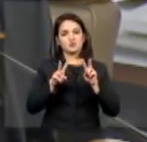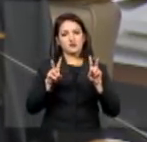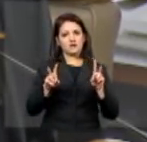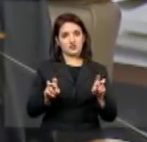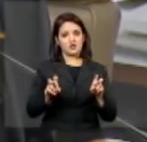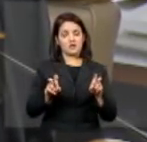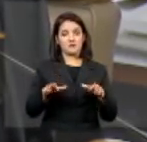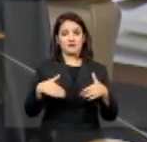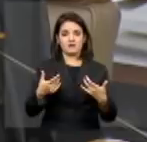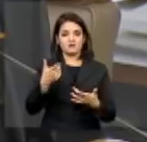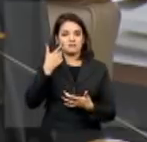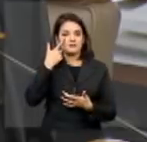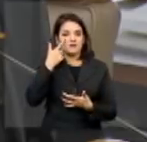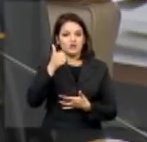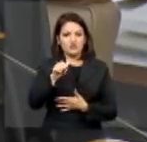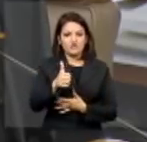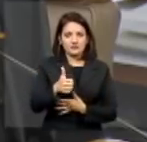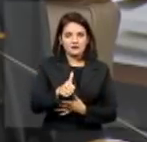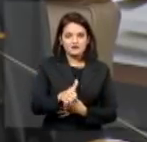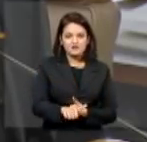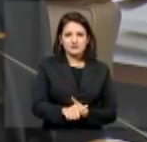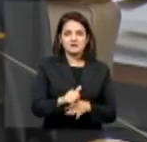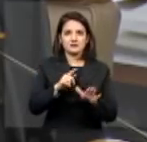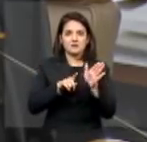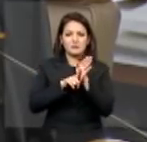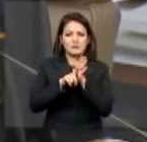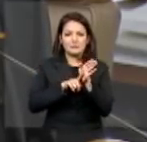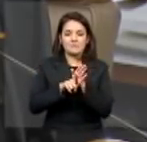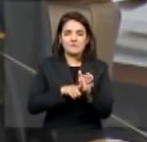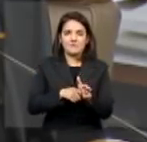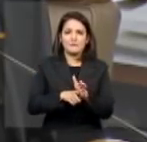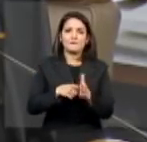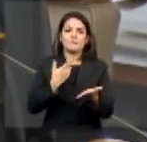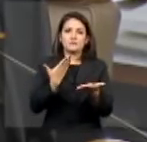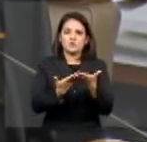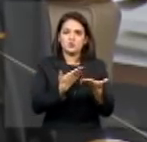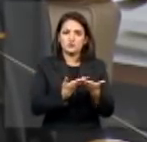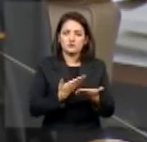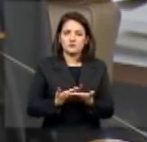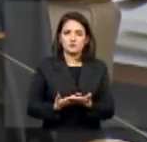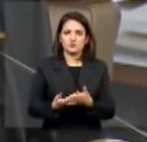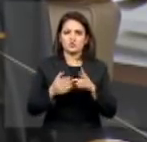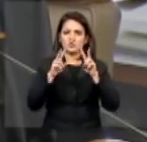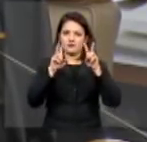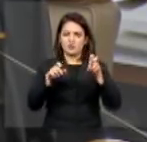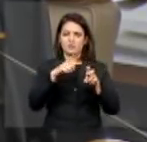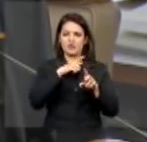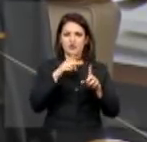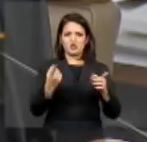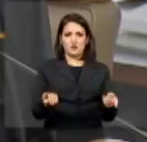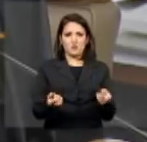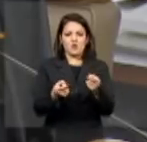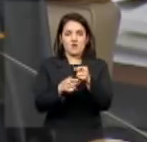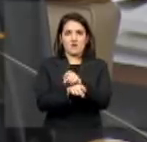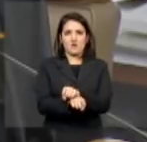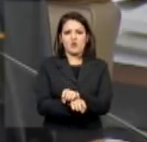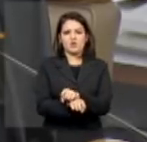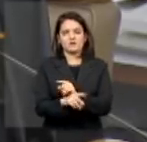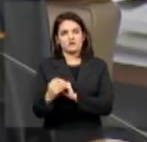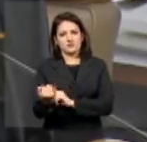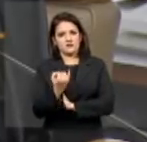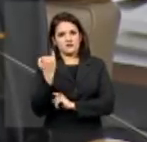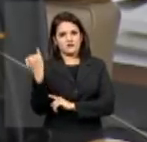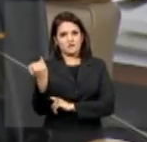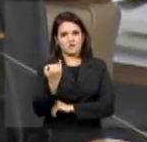exame do tema que traduz uma controversa presente e importante